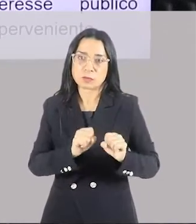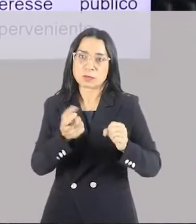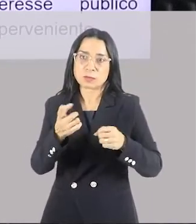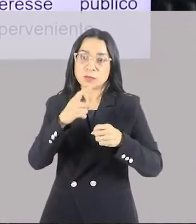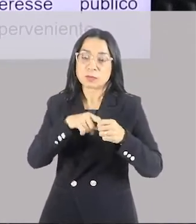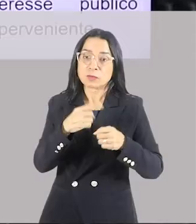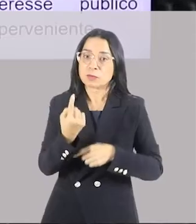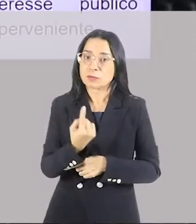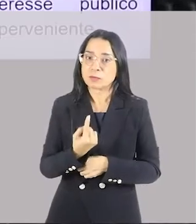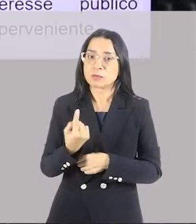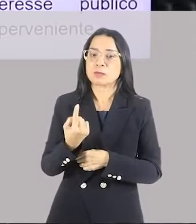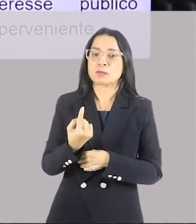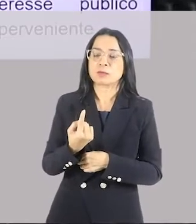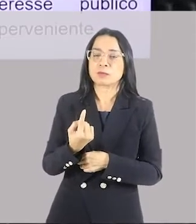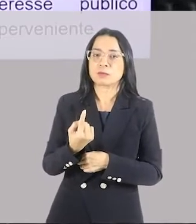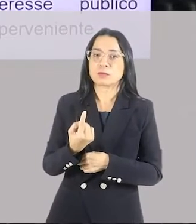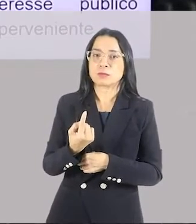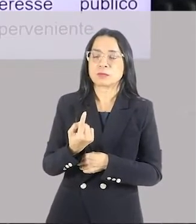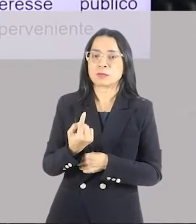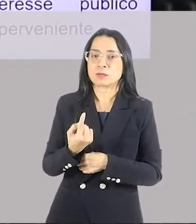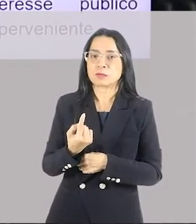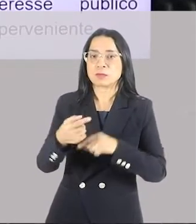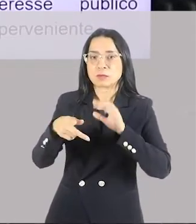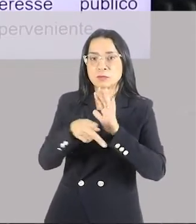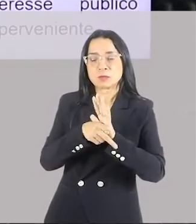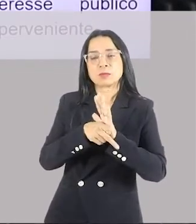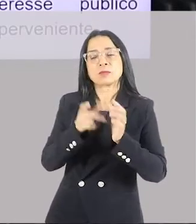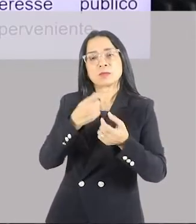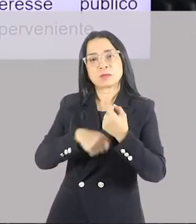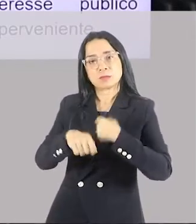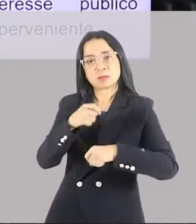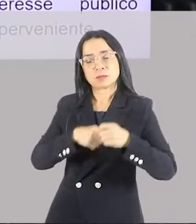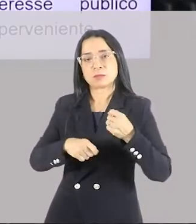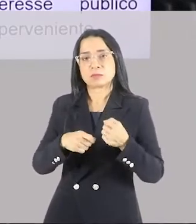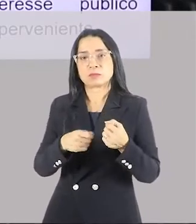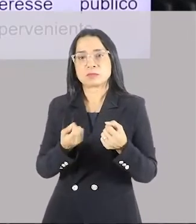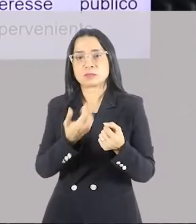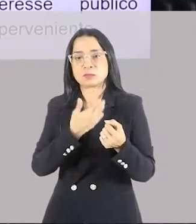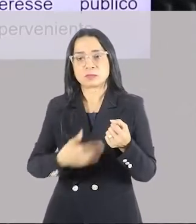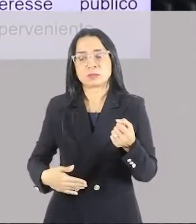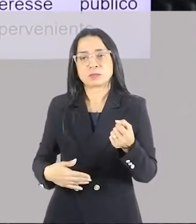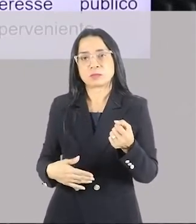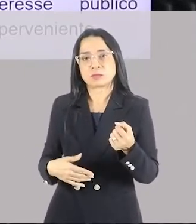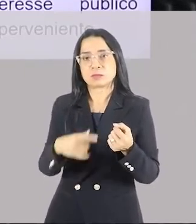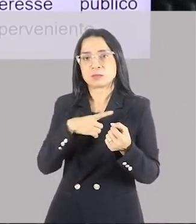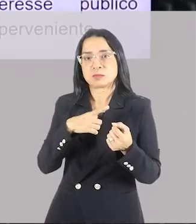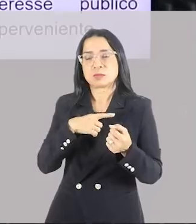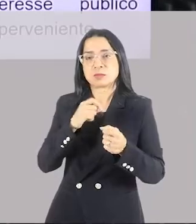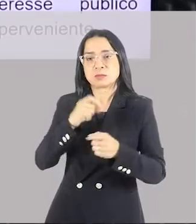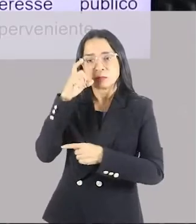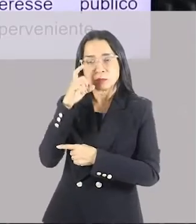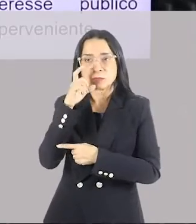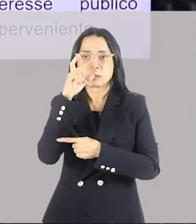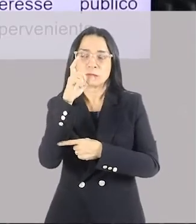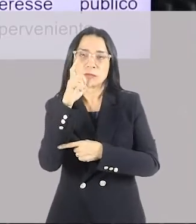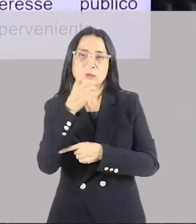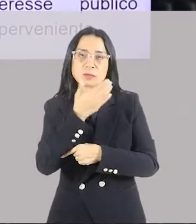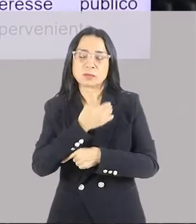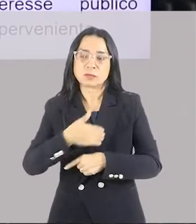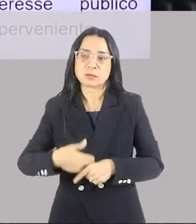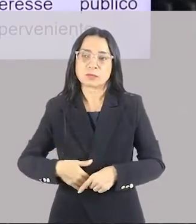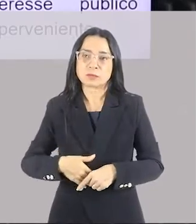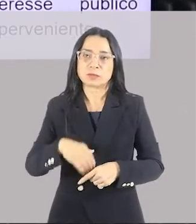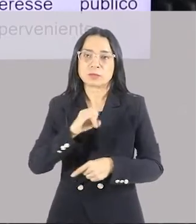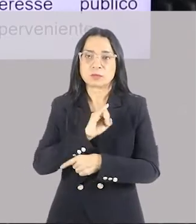rescindido unilateralmente pela própria administração pública, é claro, atendendo-se ao interesse público, se houver